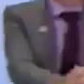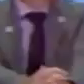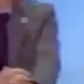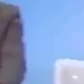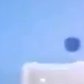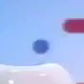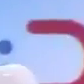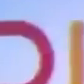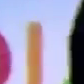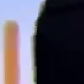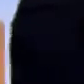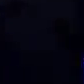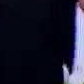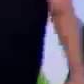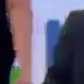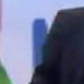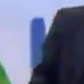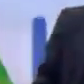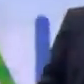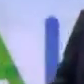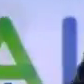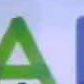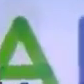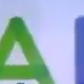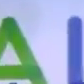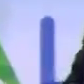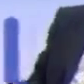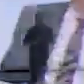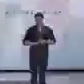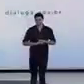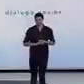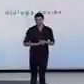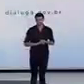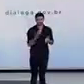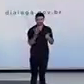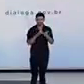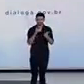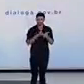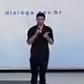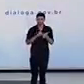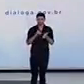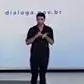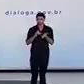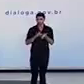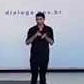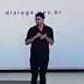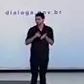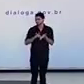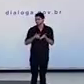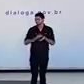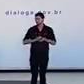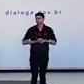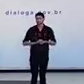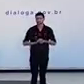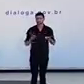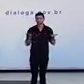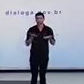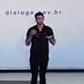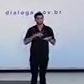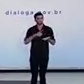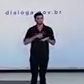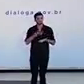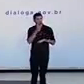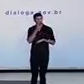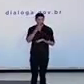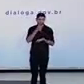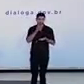de educação. Vamos lá. O secretário executivo Luiz Cláudio Costa está aqui escutando e vai